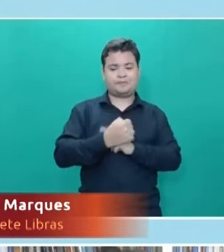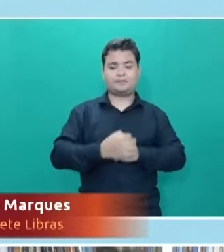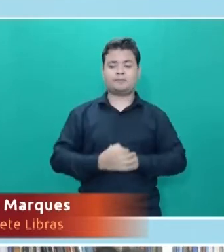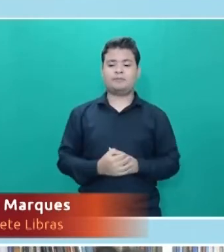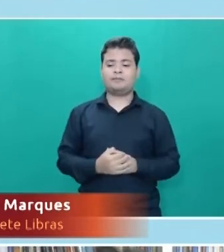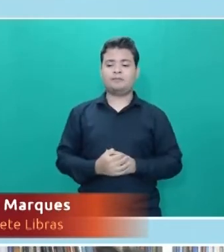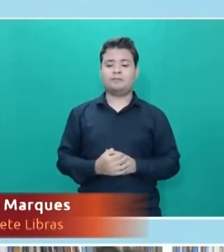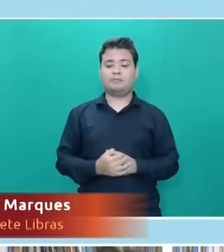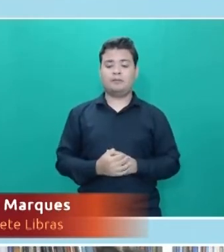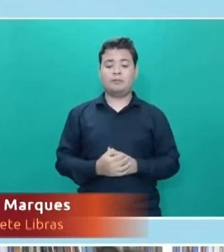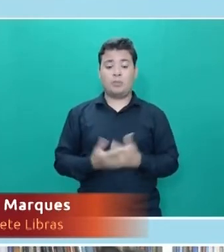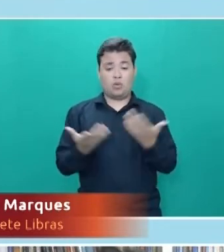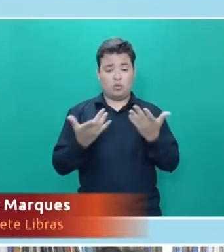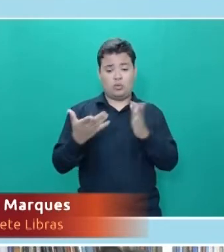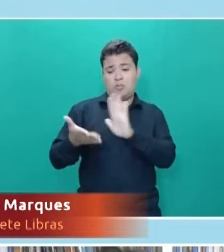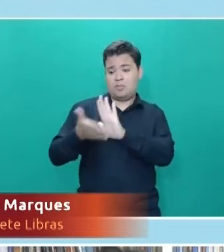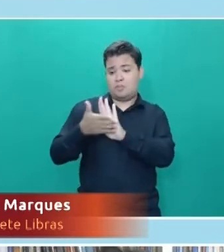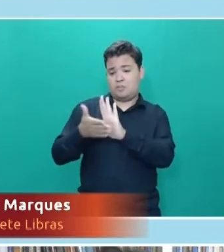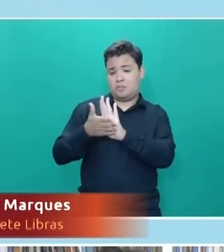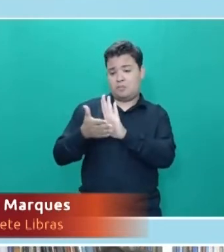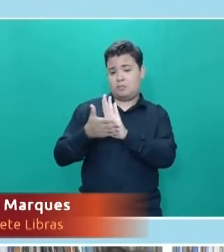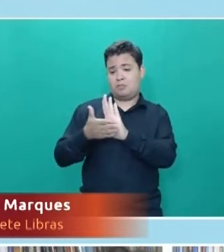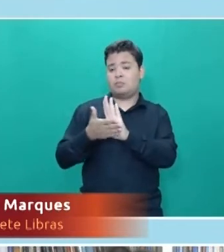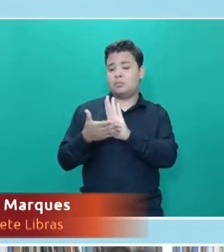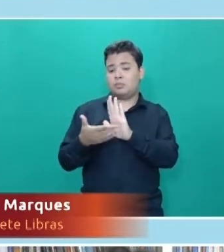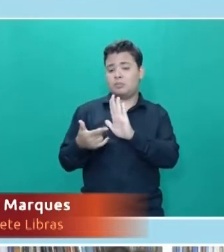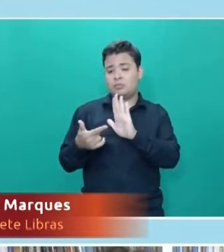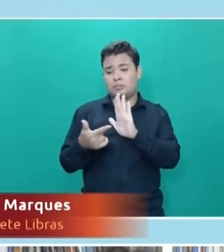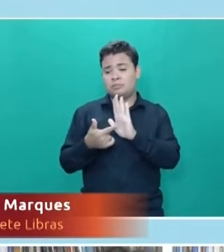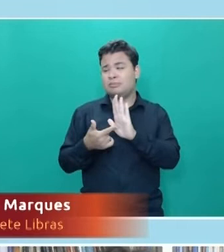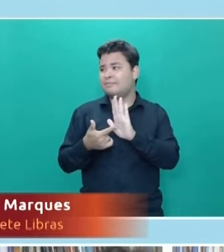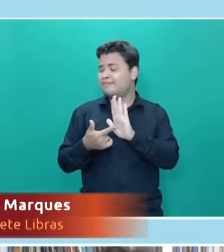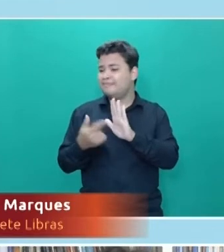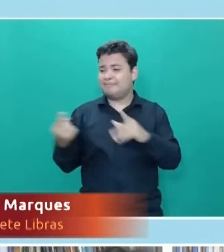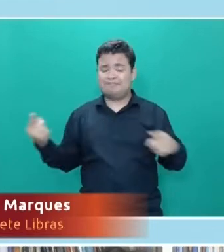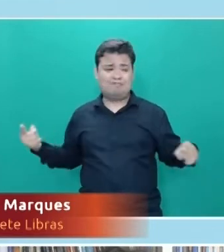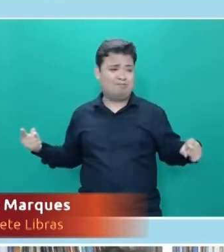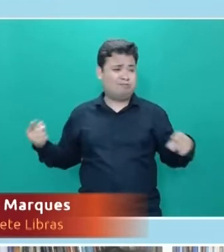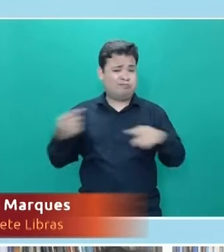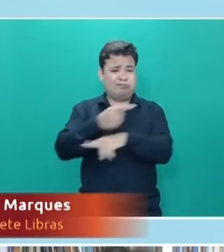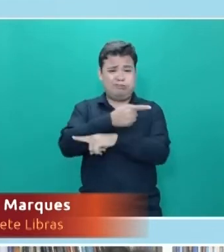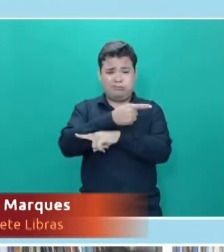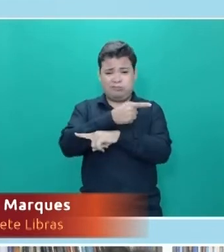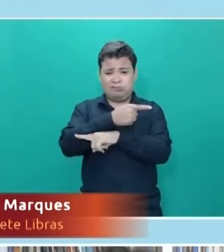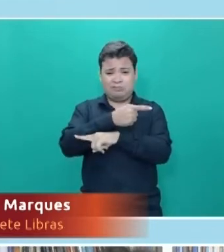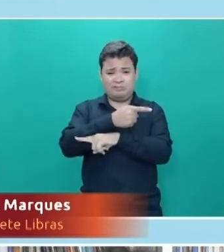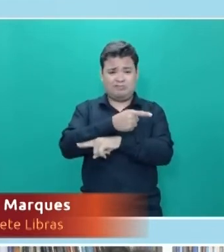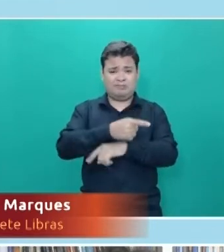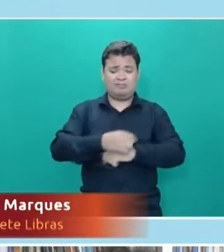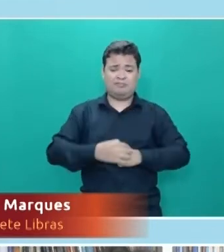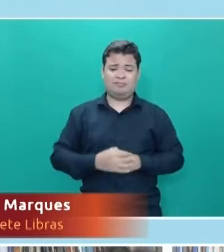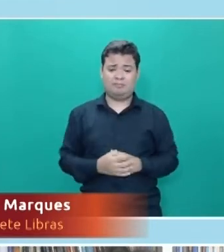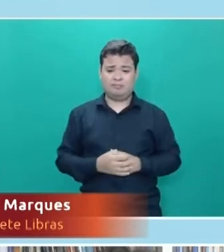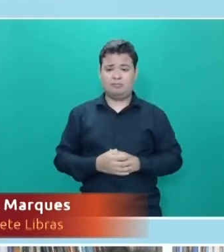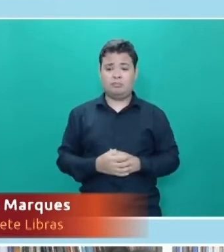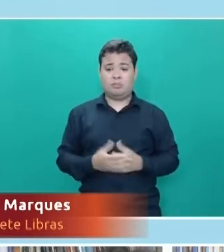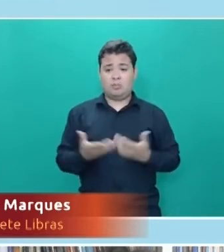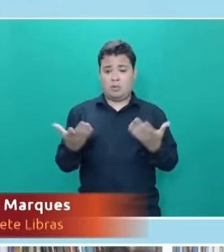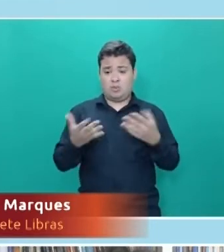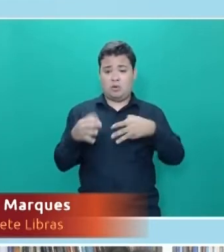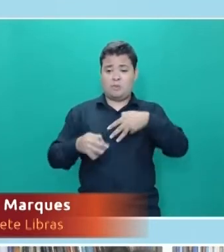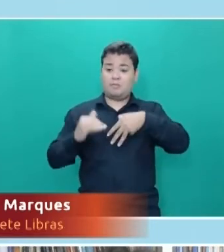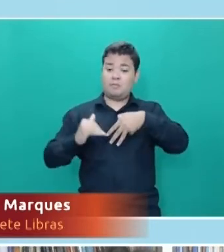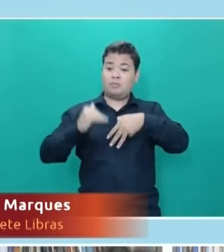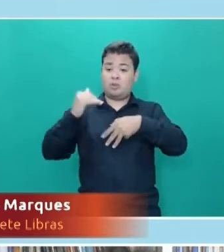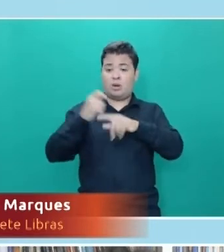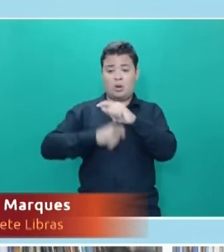hoje na mesa são opostas, são diametralmente opostas ao ponto que o atual ministro da Economia, Paulo Guedes,